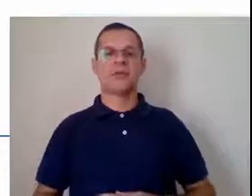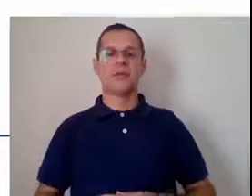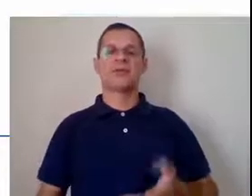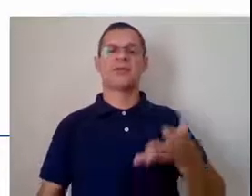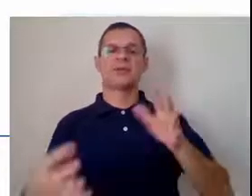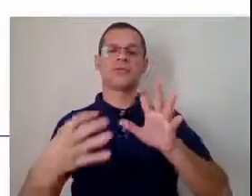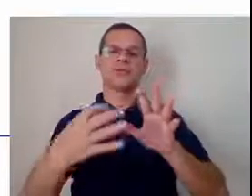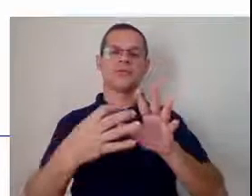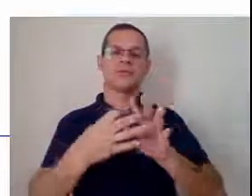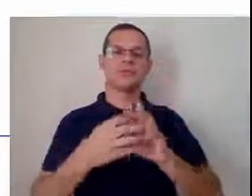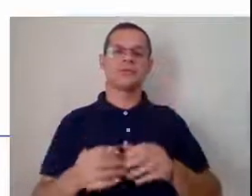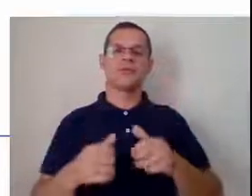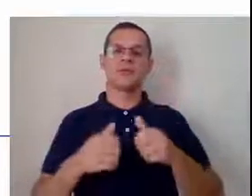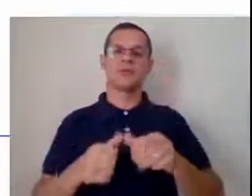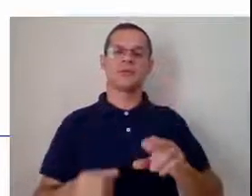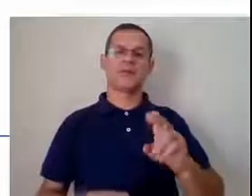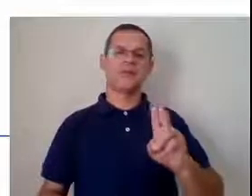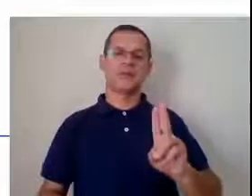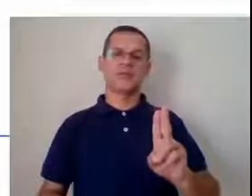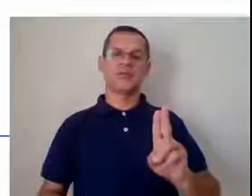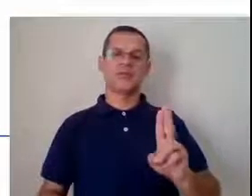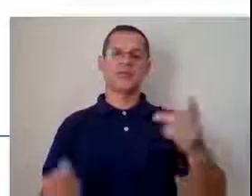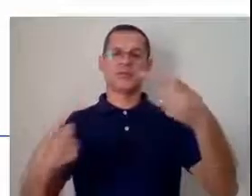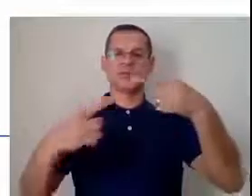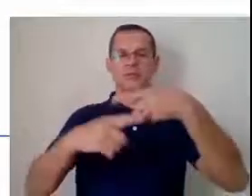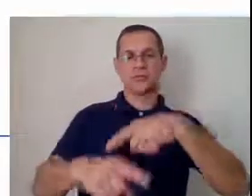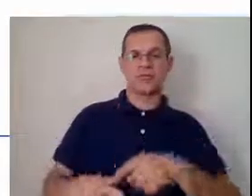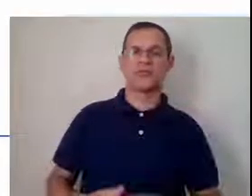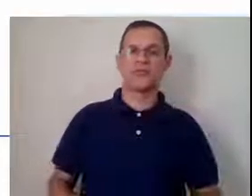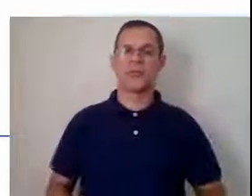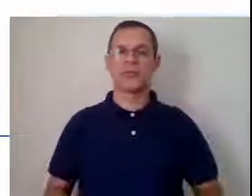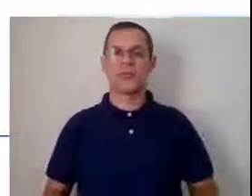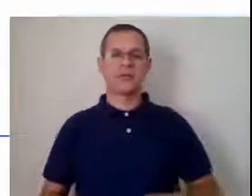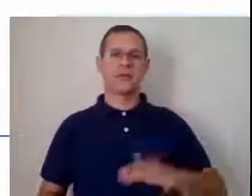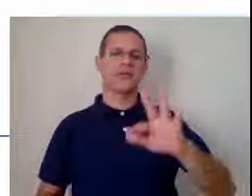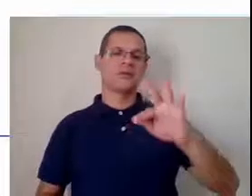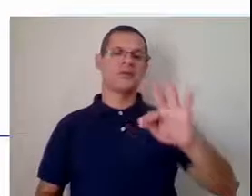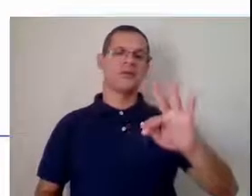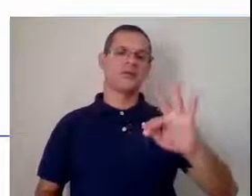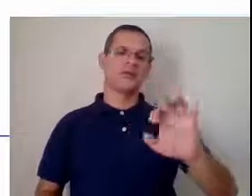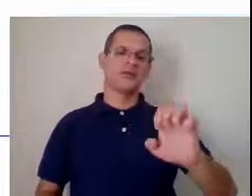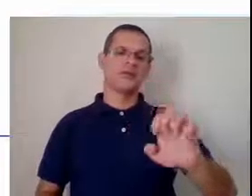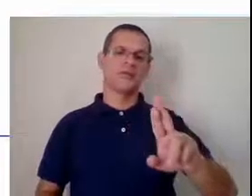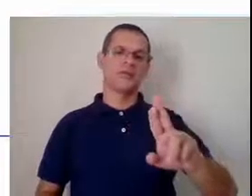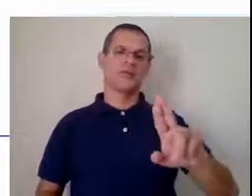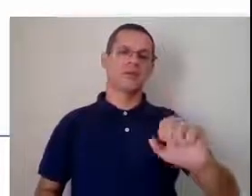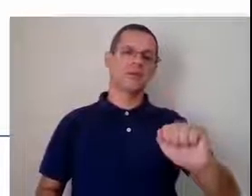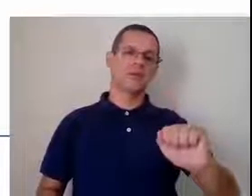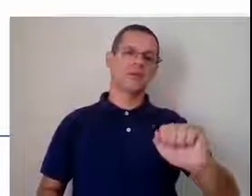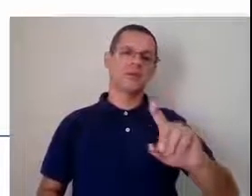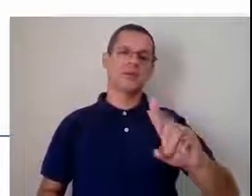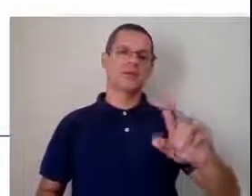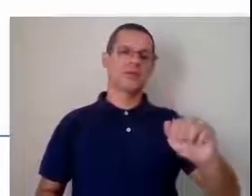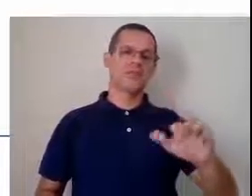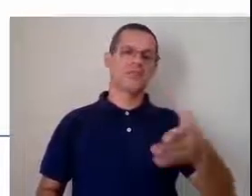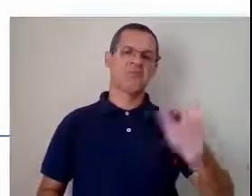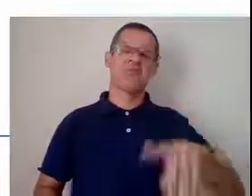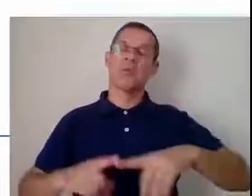símbolo dela é esse U invertido, essa ferradura, assim, mais ou menos essa